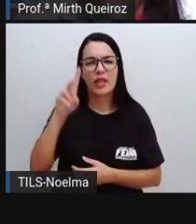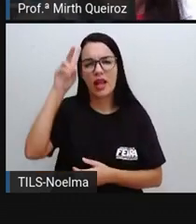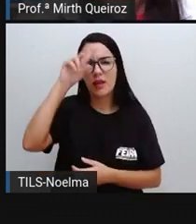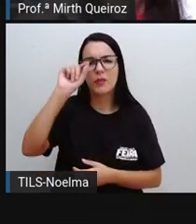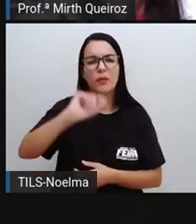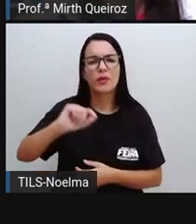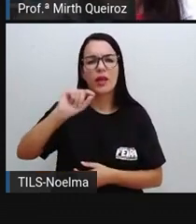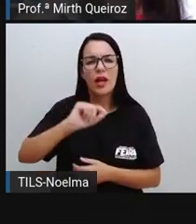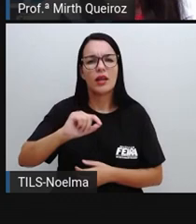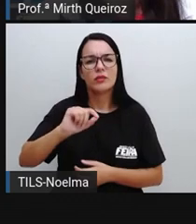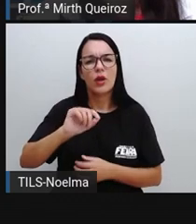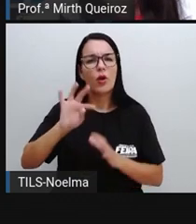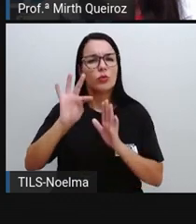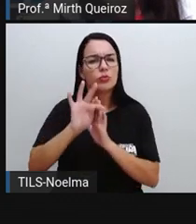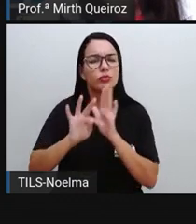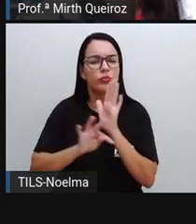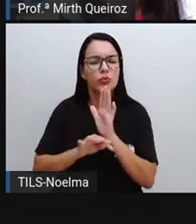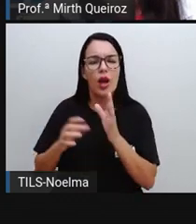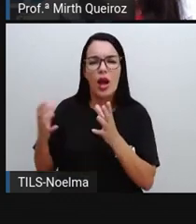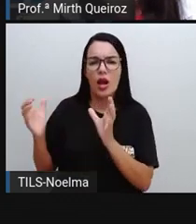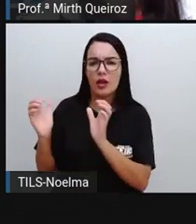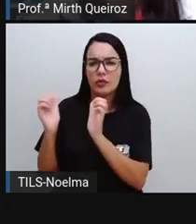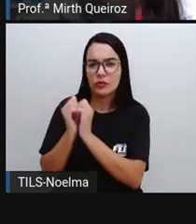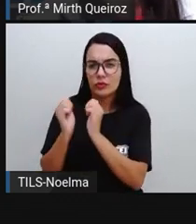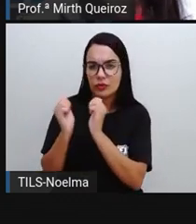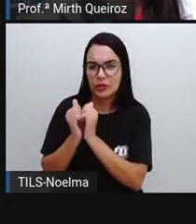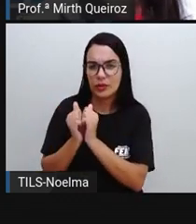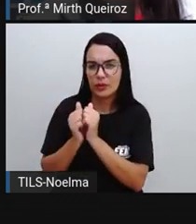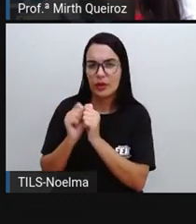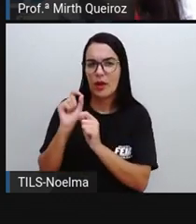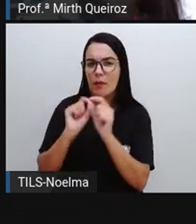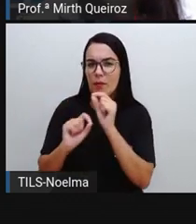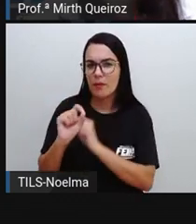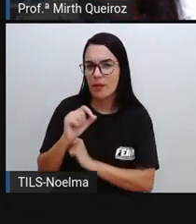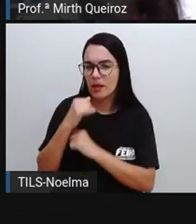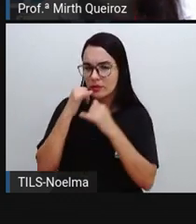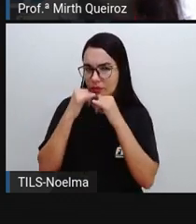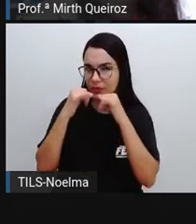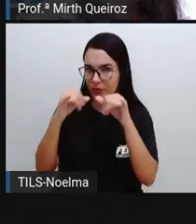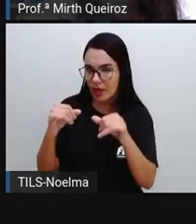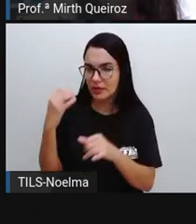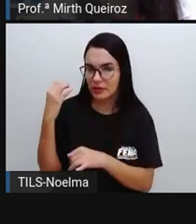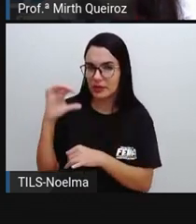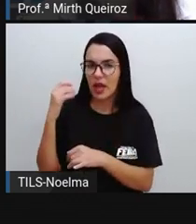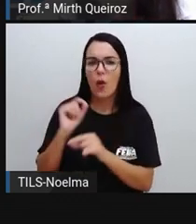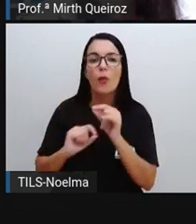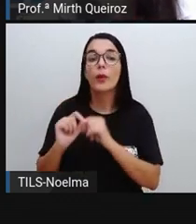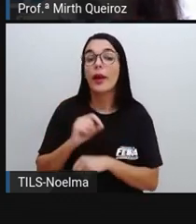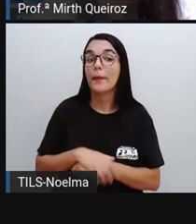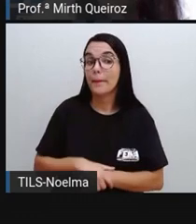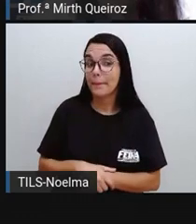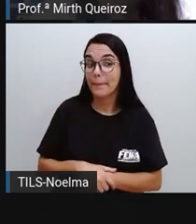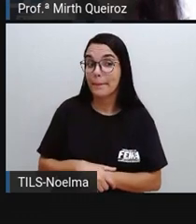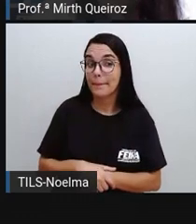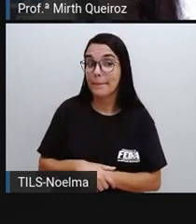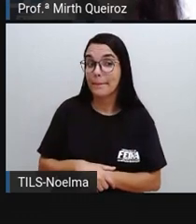que é o gênero textual, texto de divulgação científica e para que, que serve